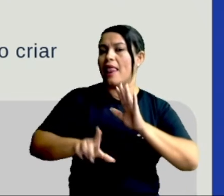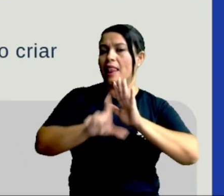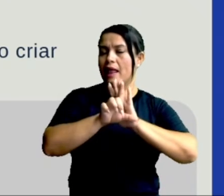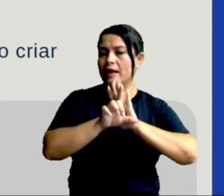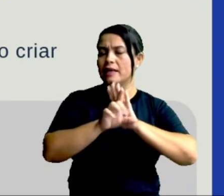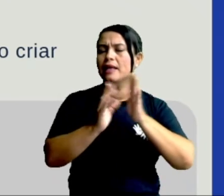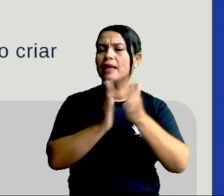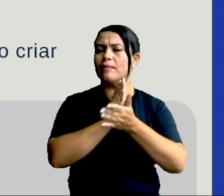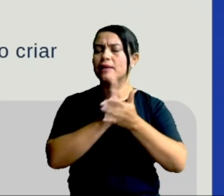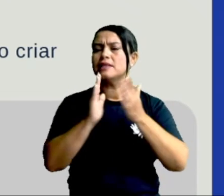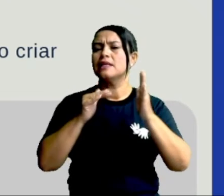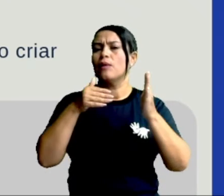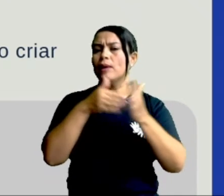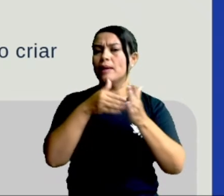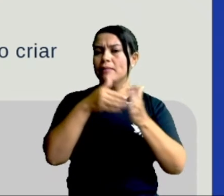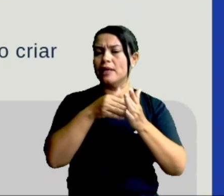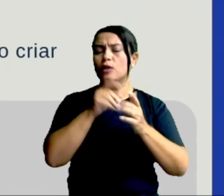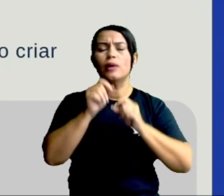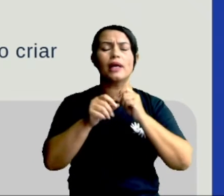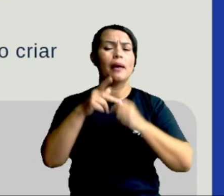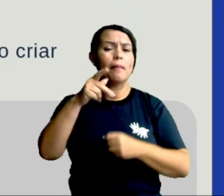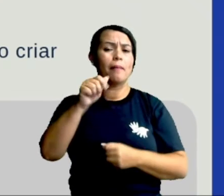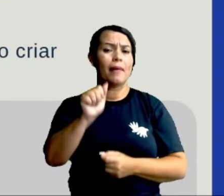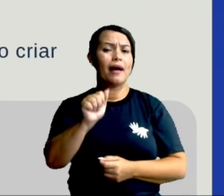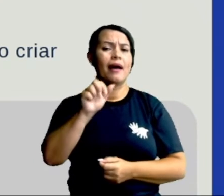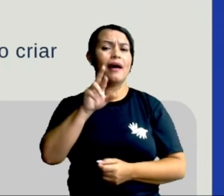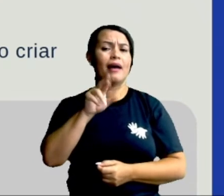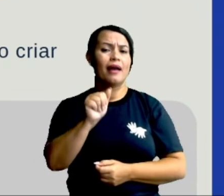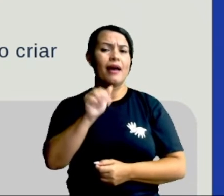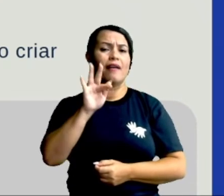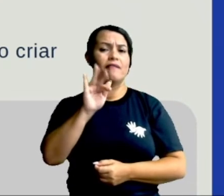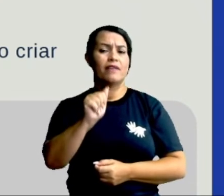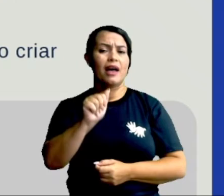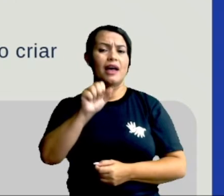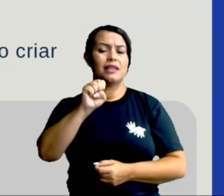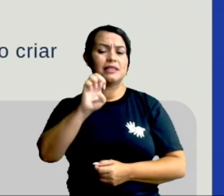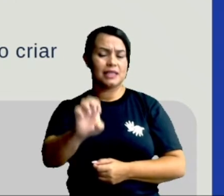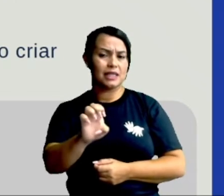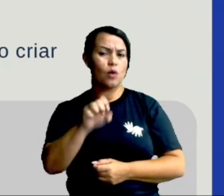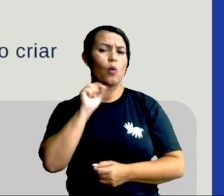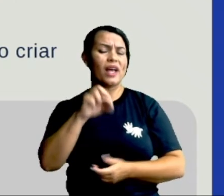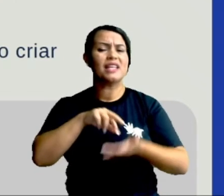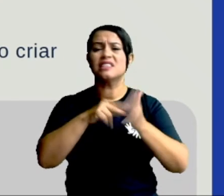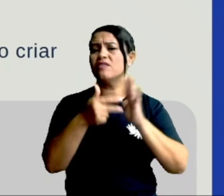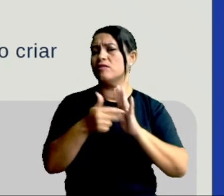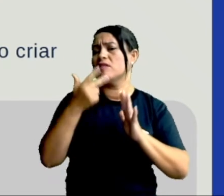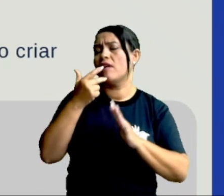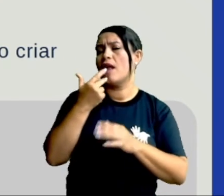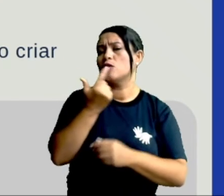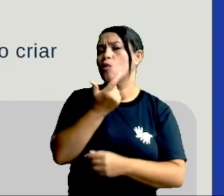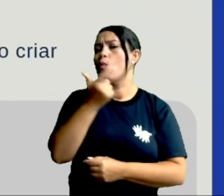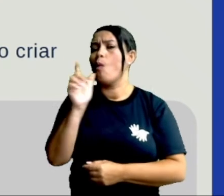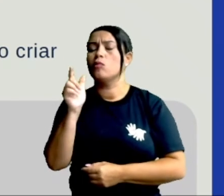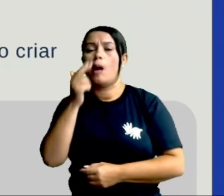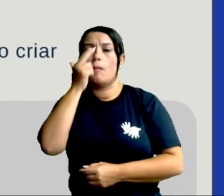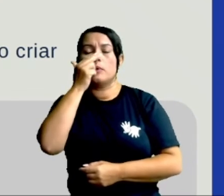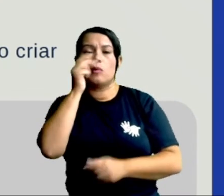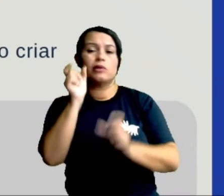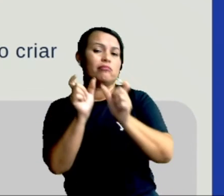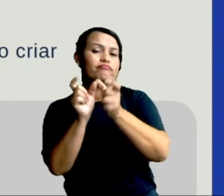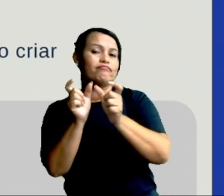uso dela. O que é paráfrase? Paráfrase é você dizer de um outro jeito, de um outro modo, né, uma mesma